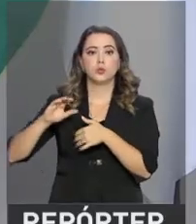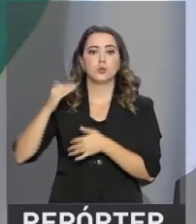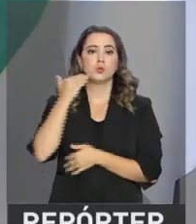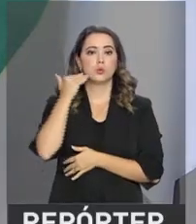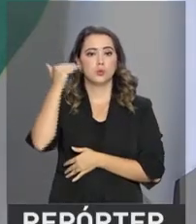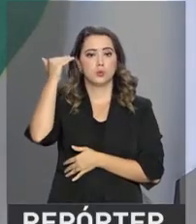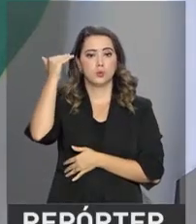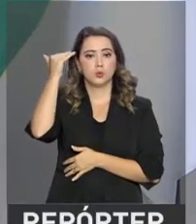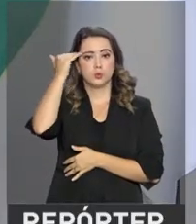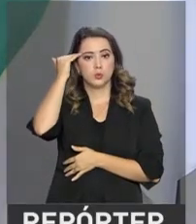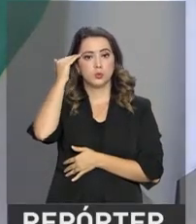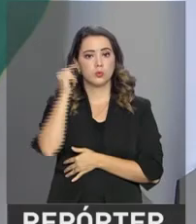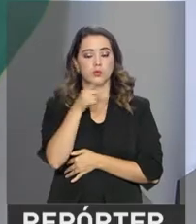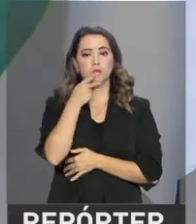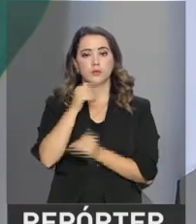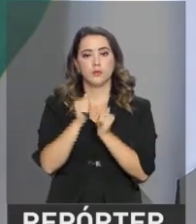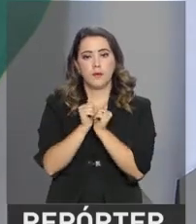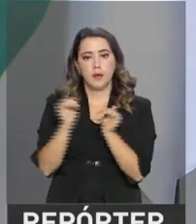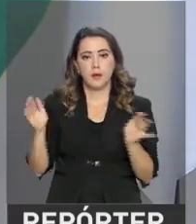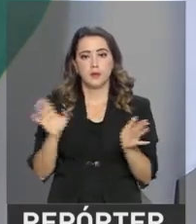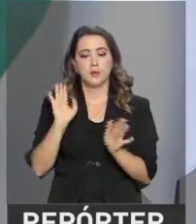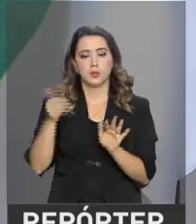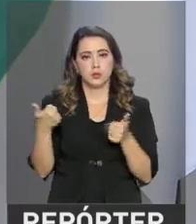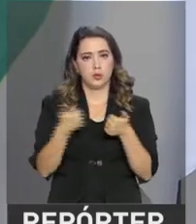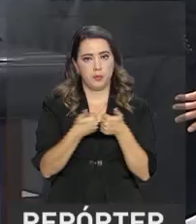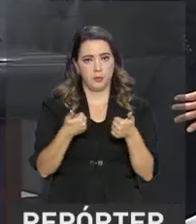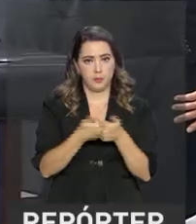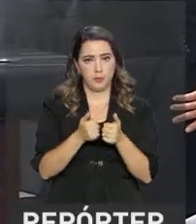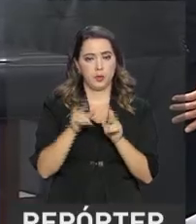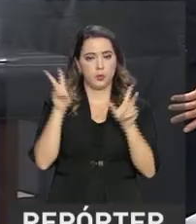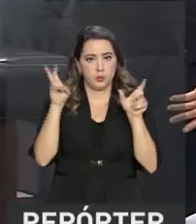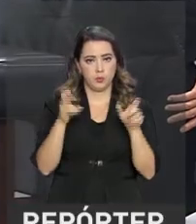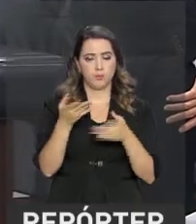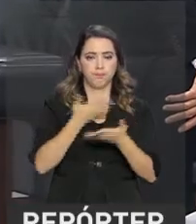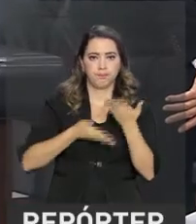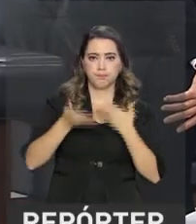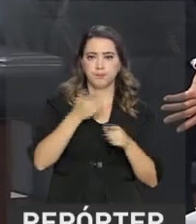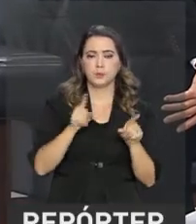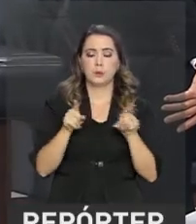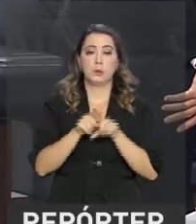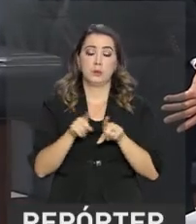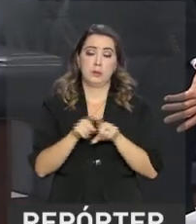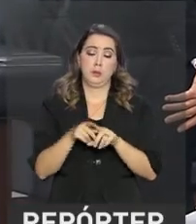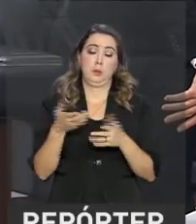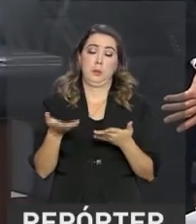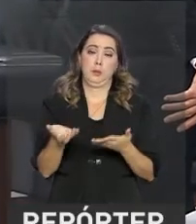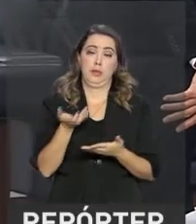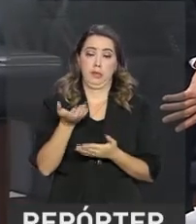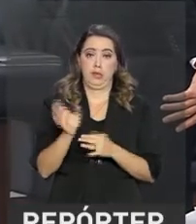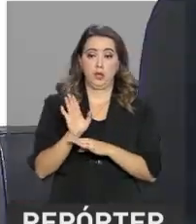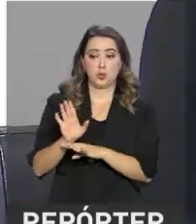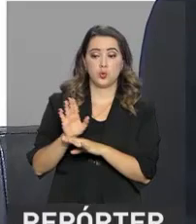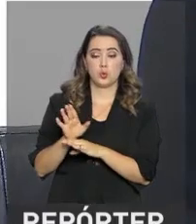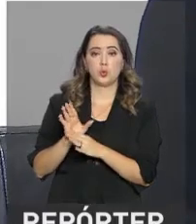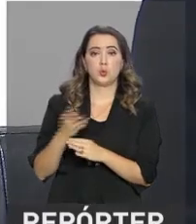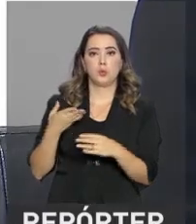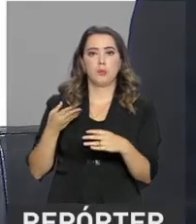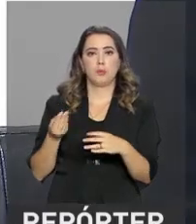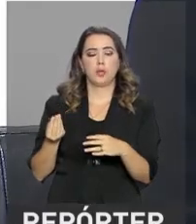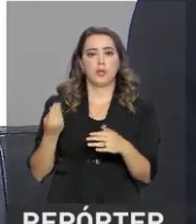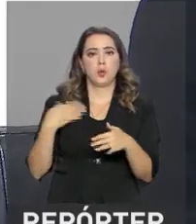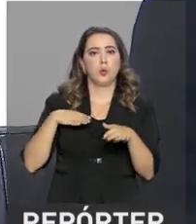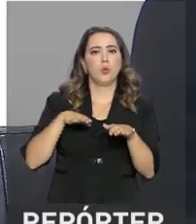prometeu abrir em breve a negociação sobre o tema além disso o presidente michel temer pediu apoio para a inclusão do brasil